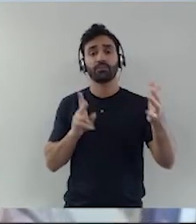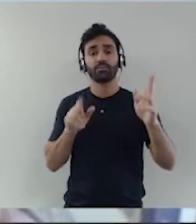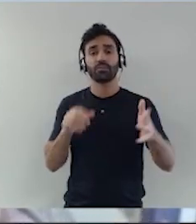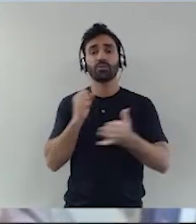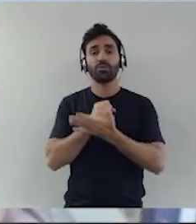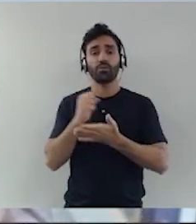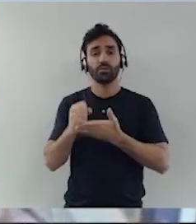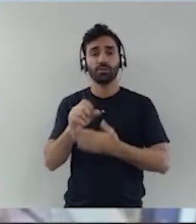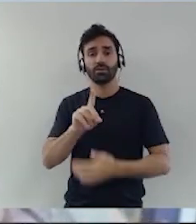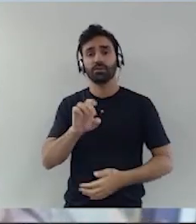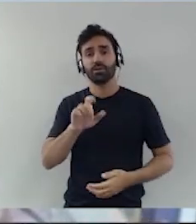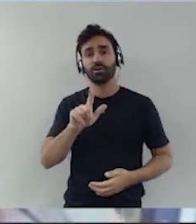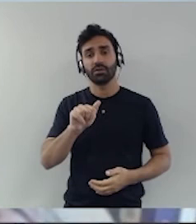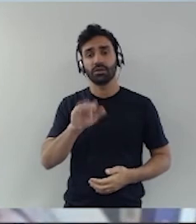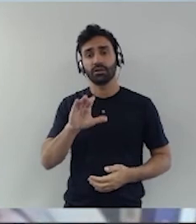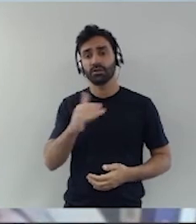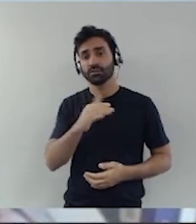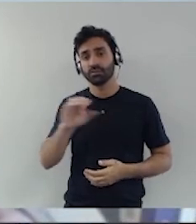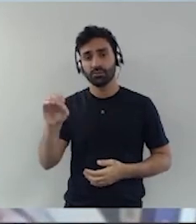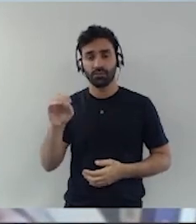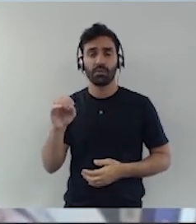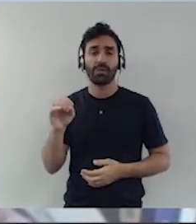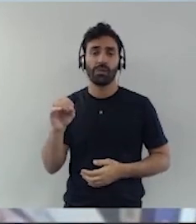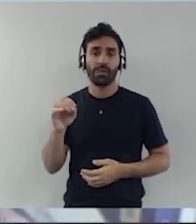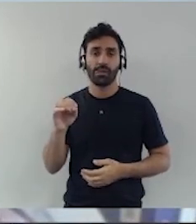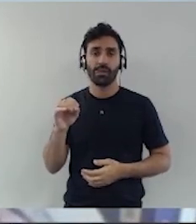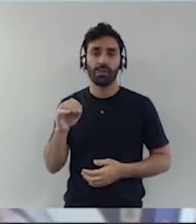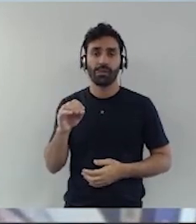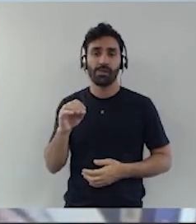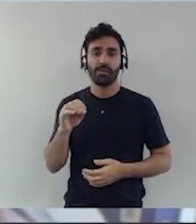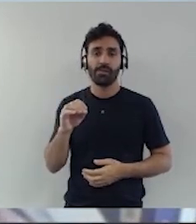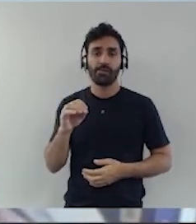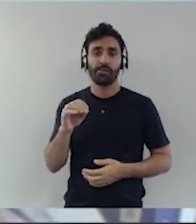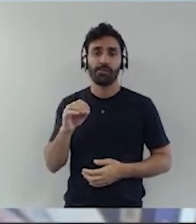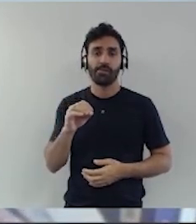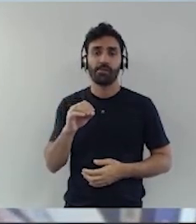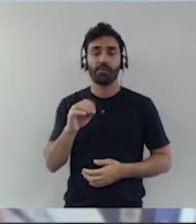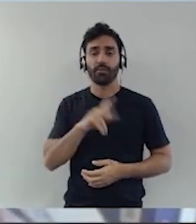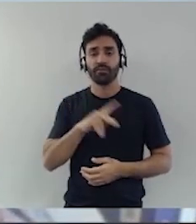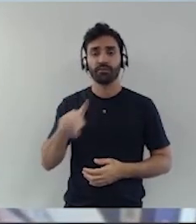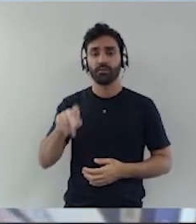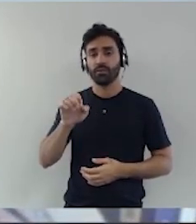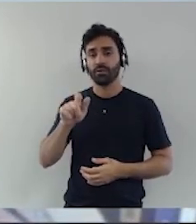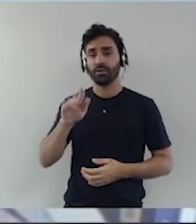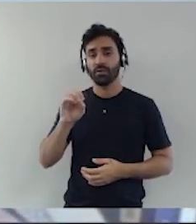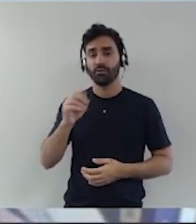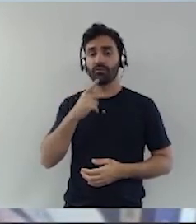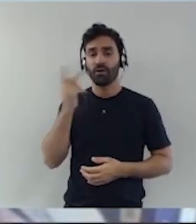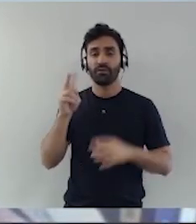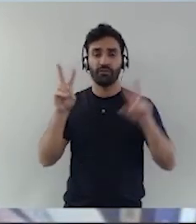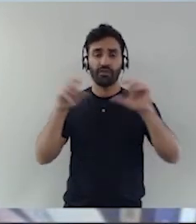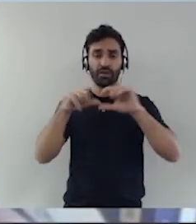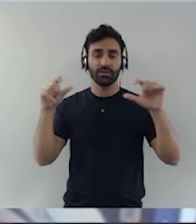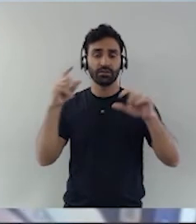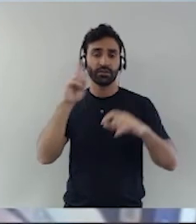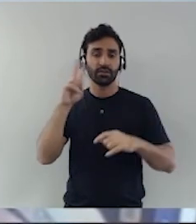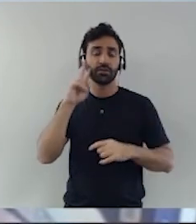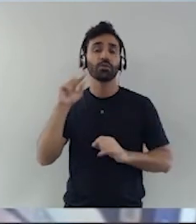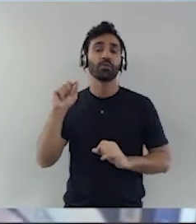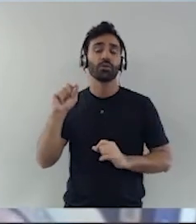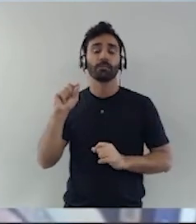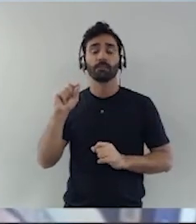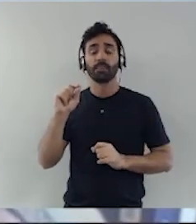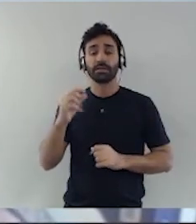contratos de delegação com relação a isso, né? O Egon fala, o professor Egon fala uma frase que eu acho ótima: a segurança